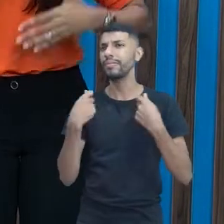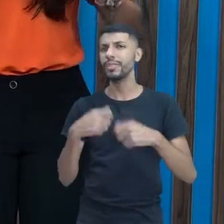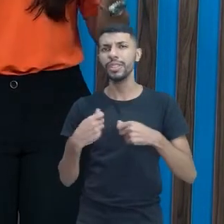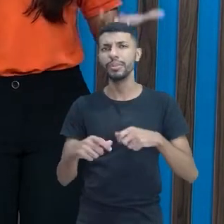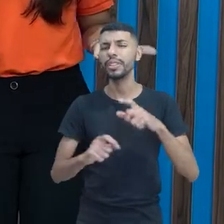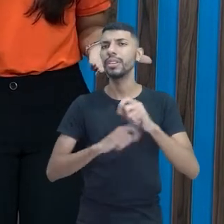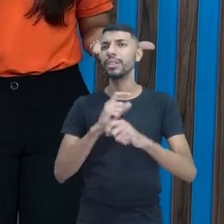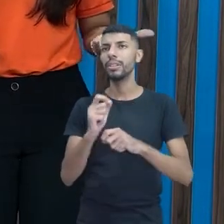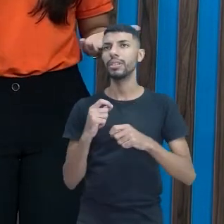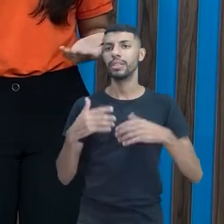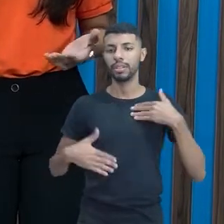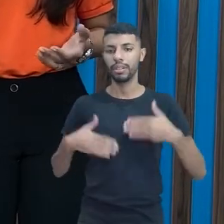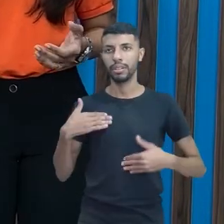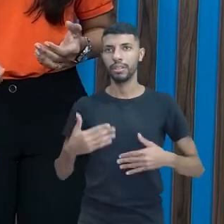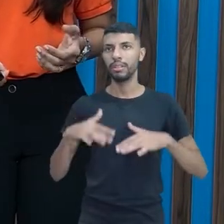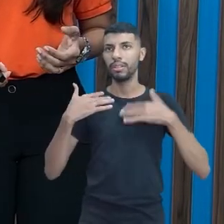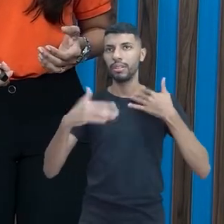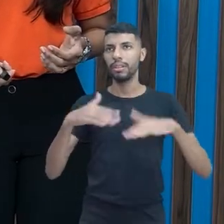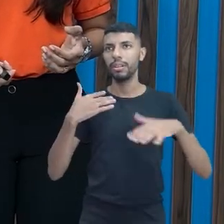esse movimento corporal.